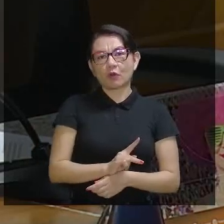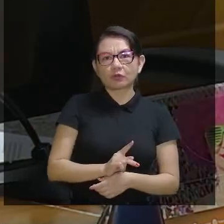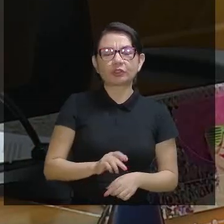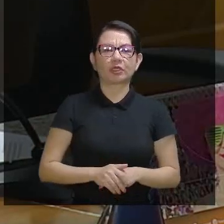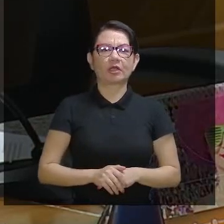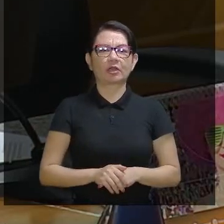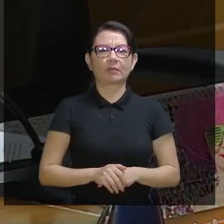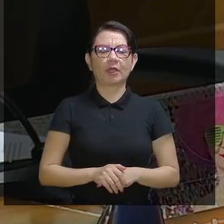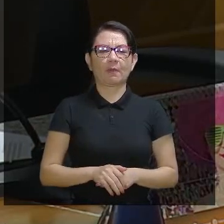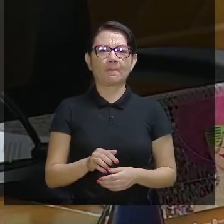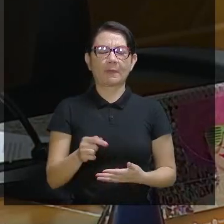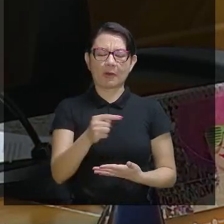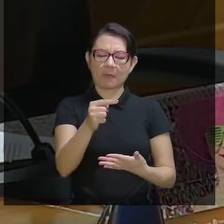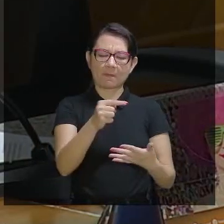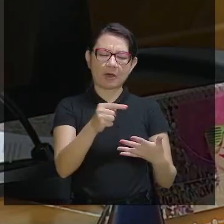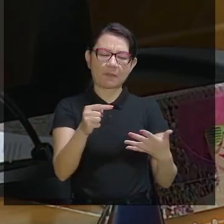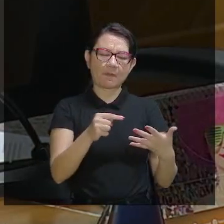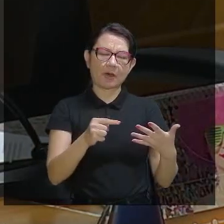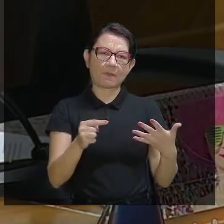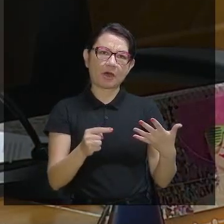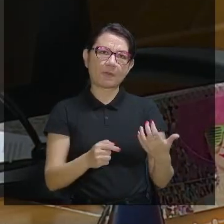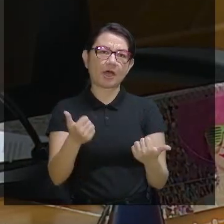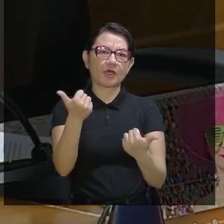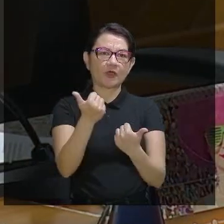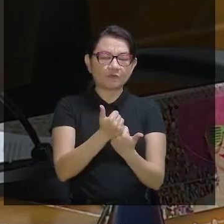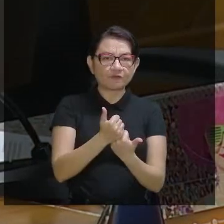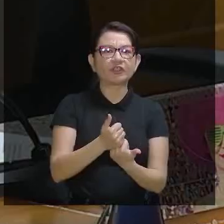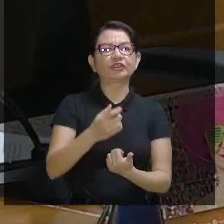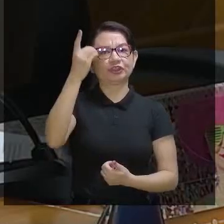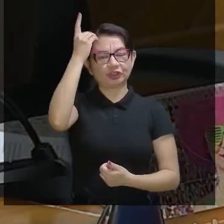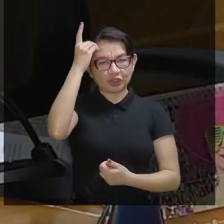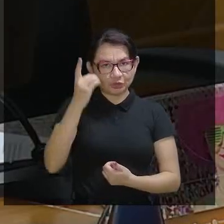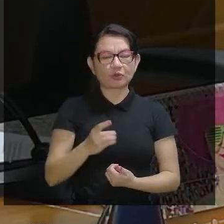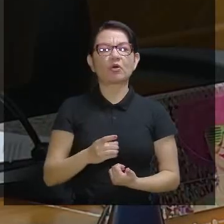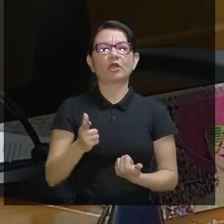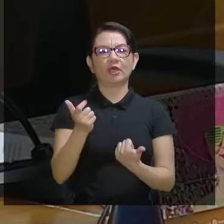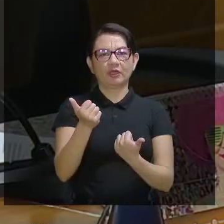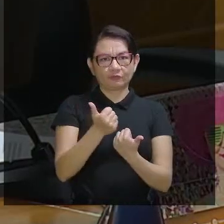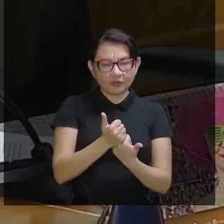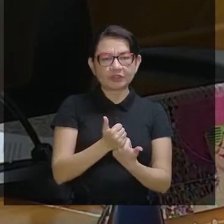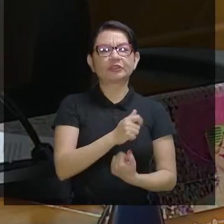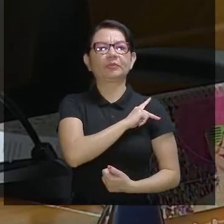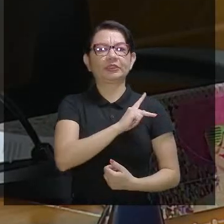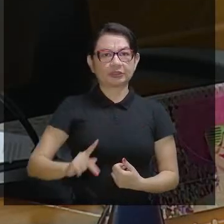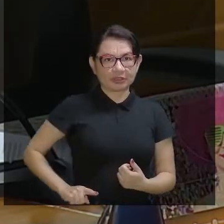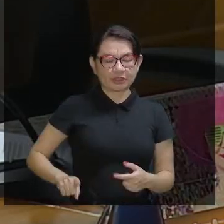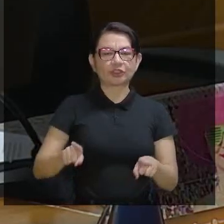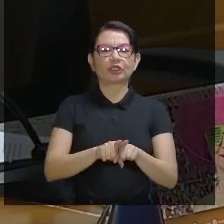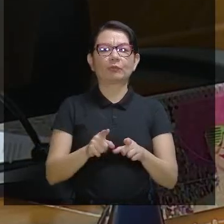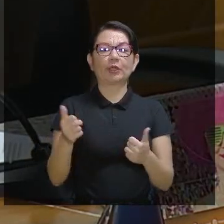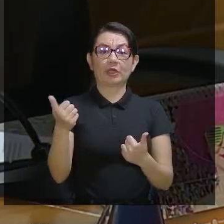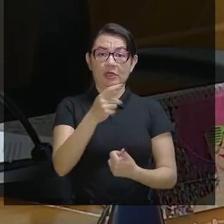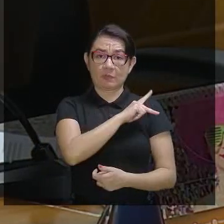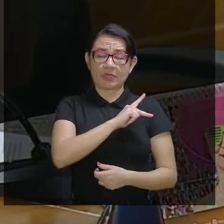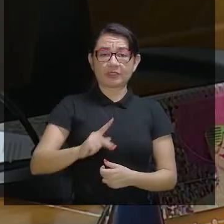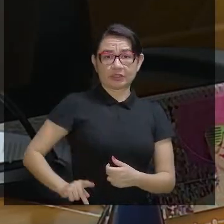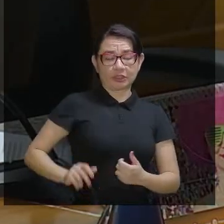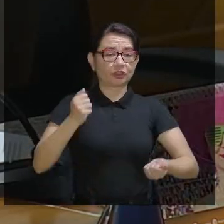recenseadora institucional, vice-diretora, vice-presidente do Conselho Superior e presidente da Comissão Própria de